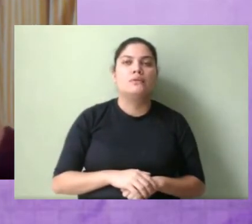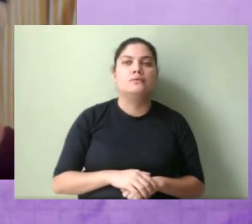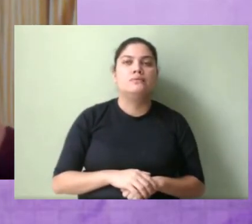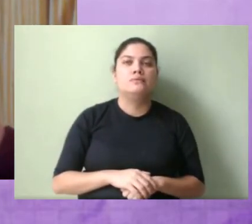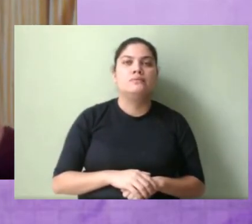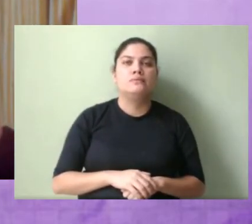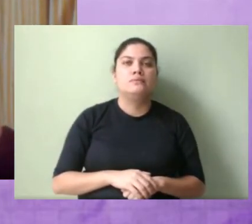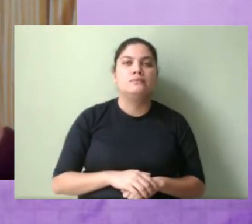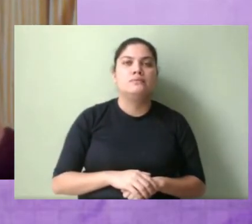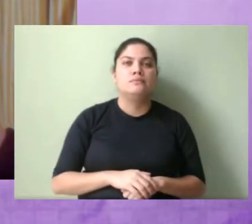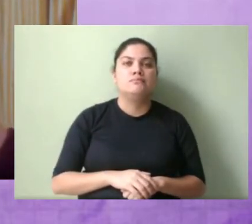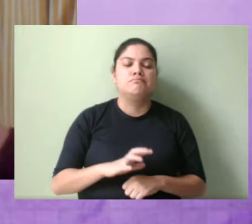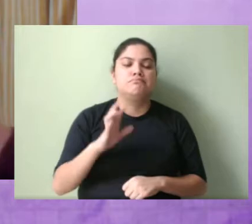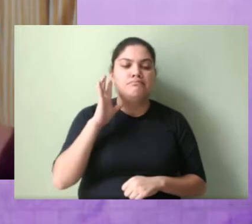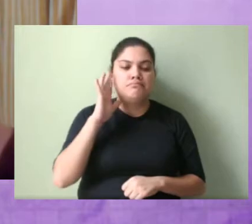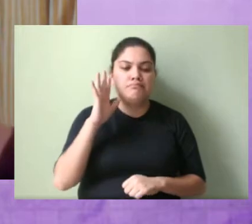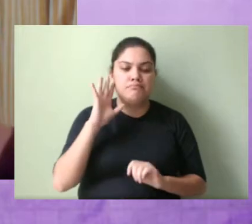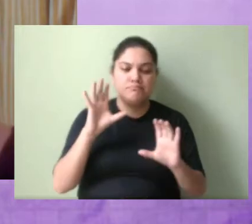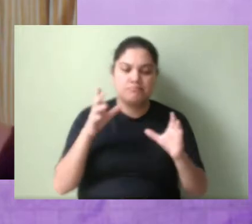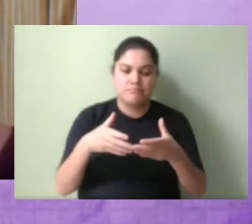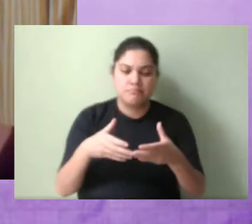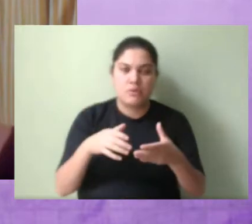mais alto da instituição.